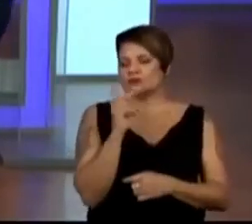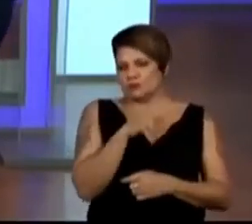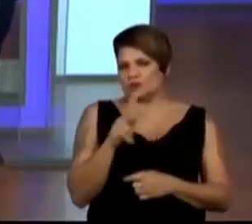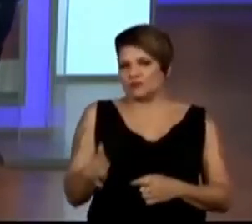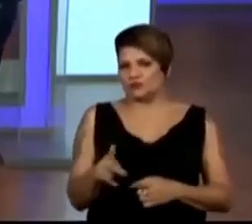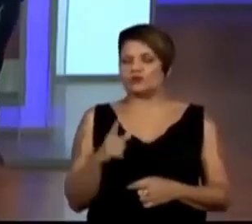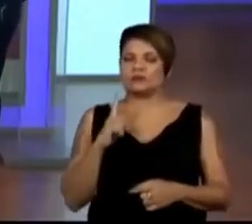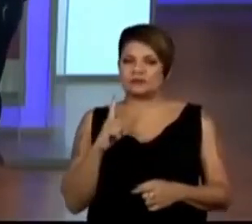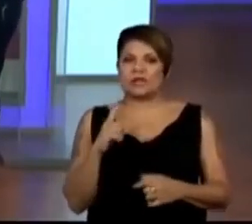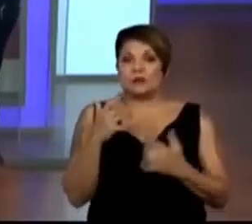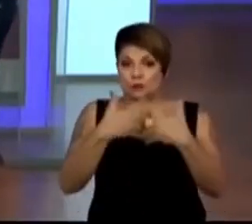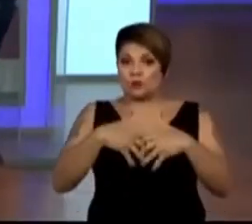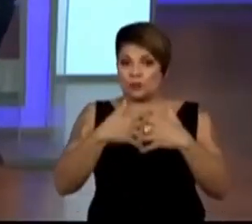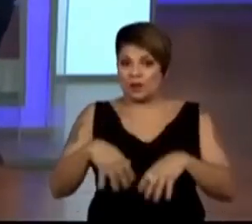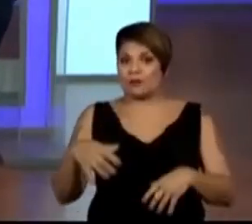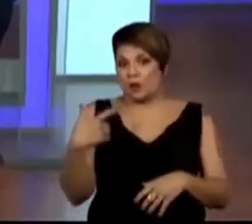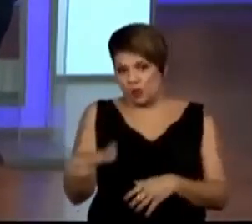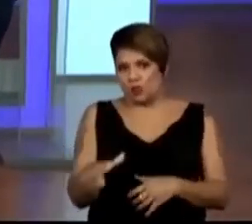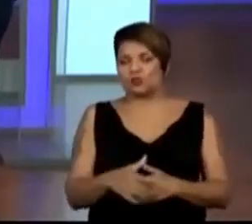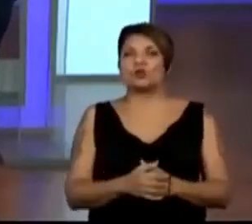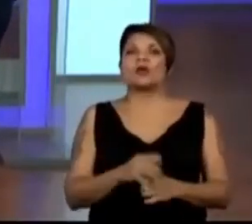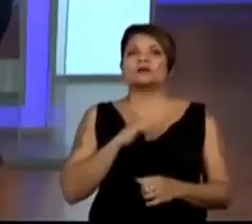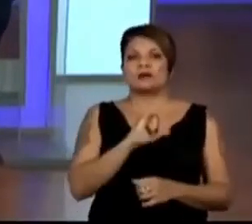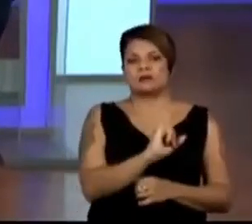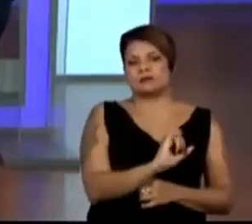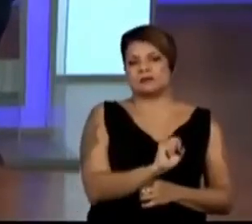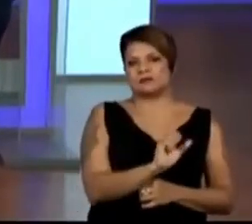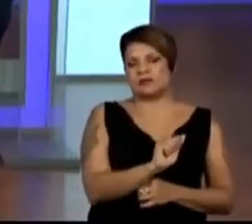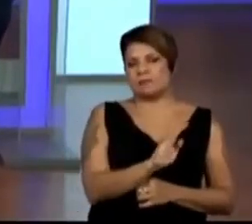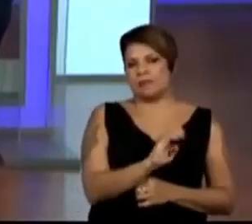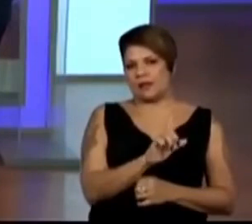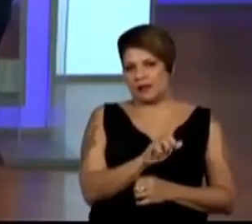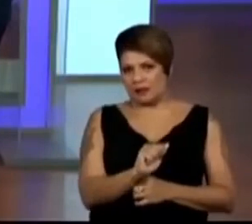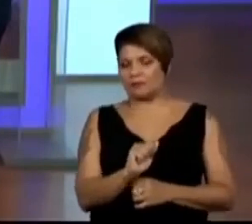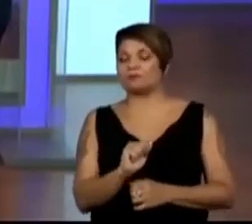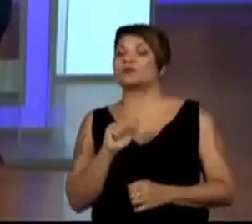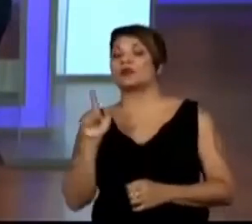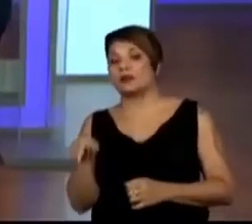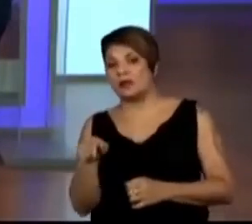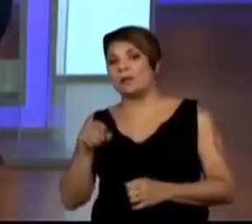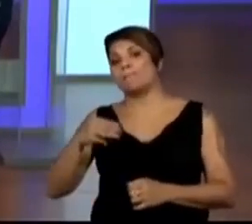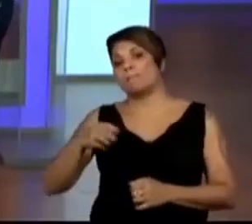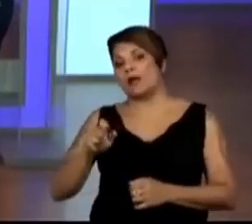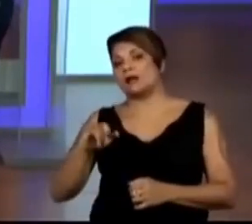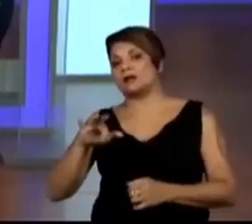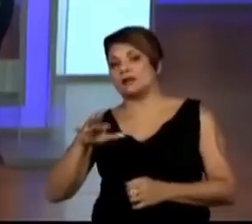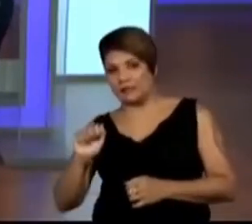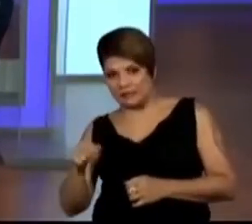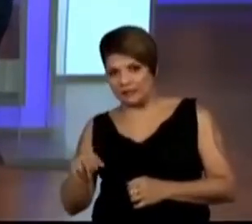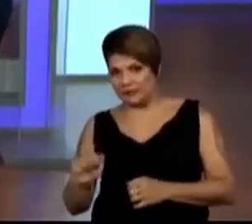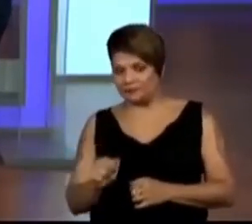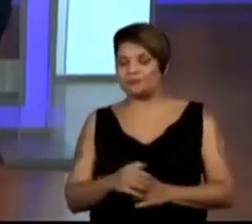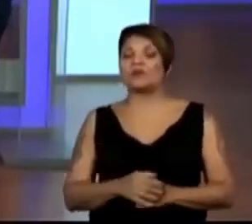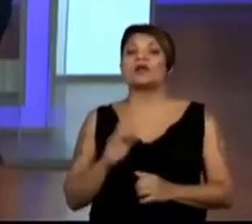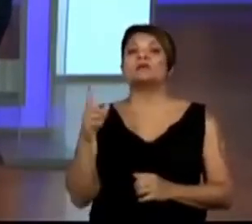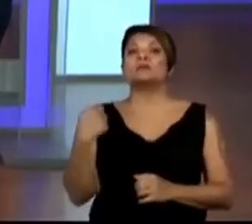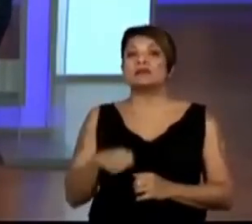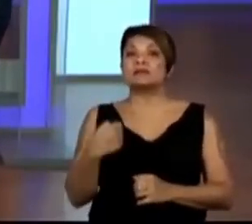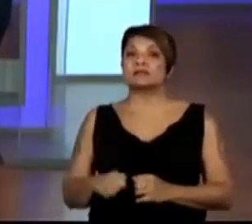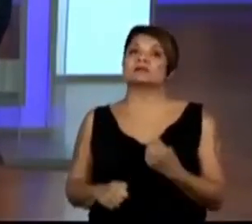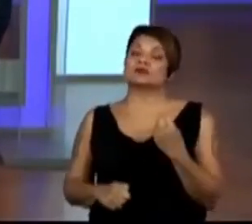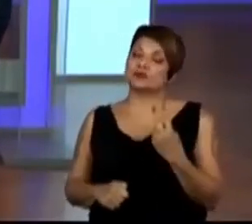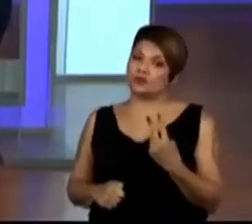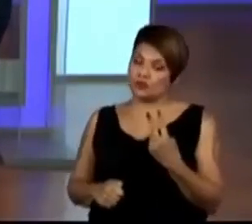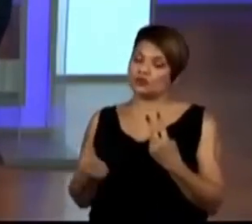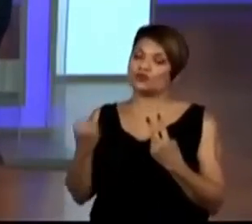problema, uma situação problema, onde eu tenho a Isabela e a Mariana agora. E aí, professores, eu vou precisar de dois números, né?